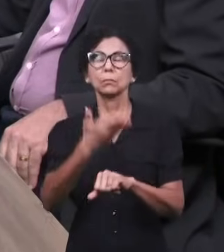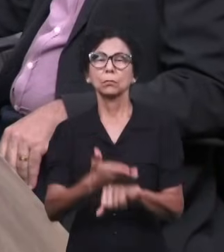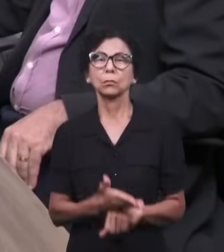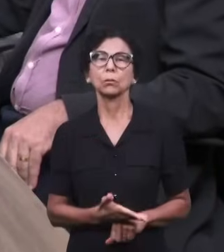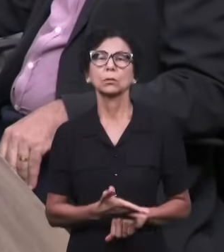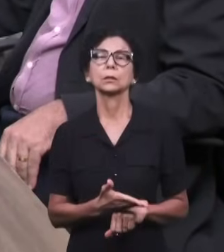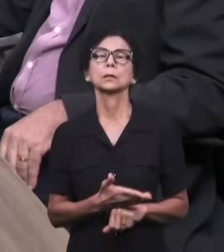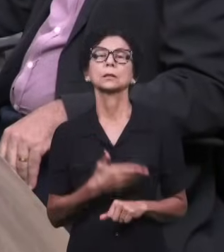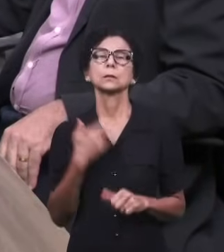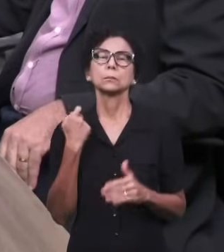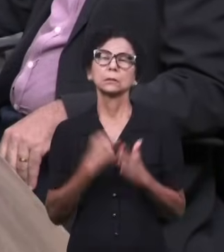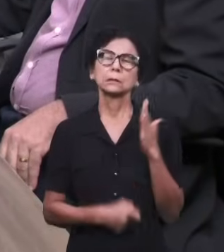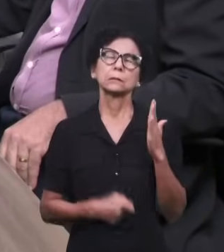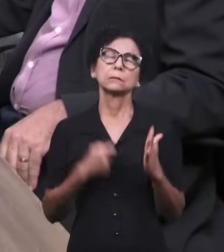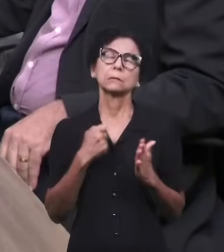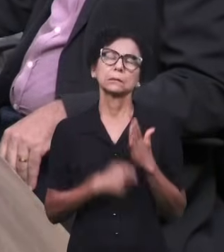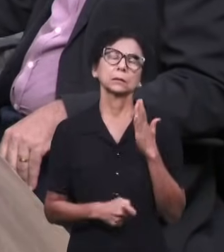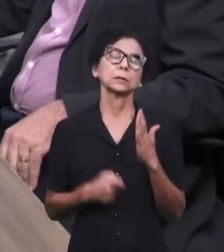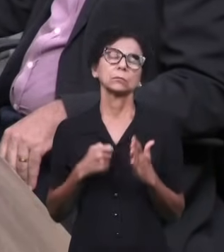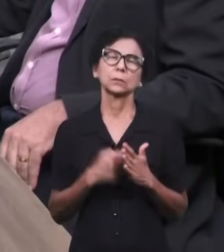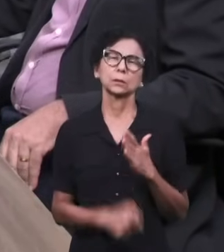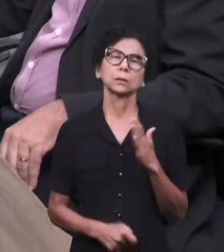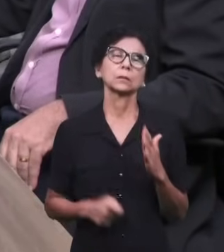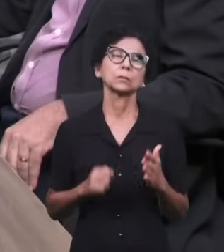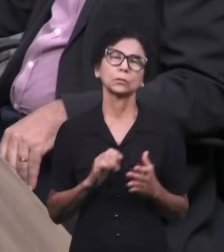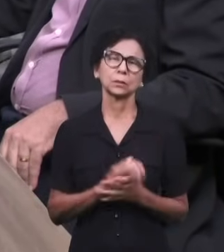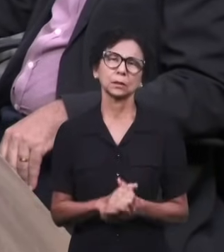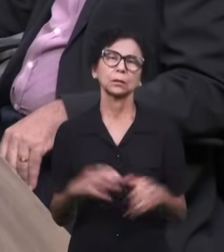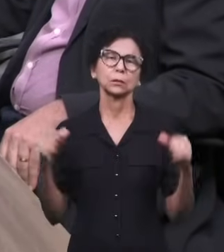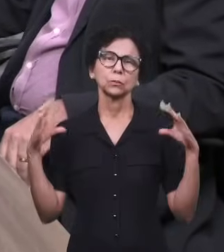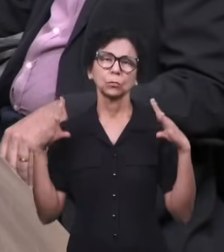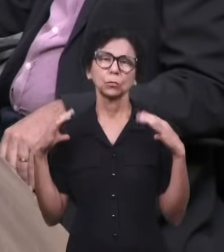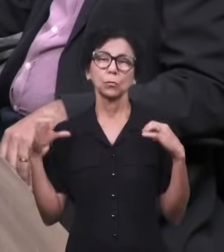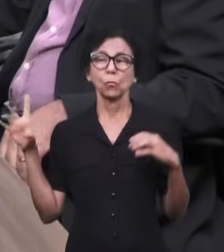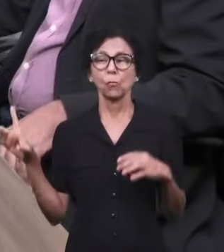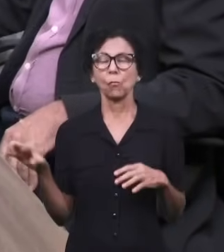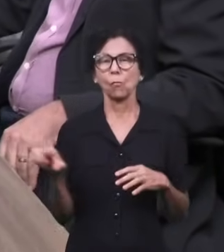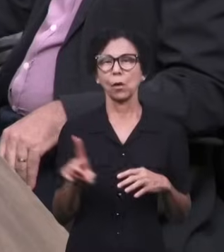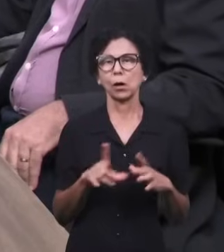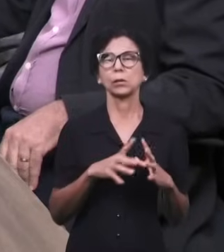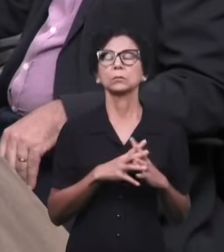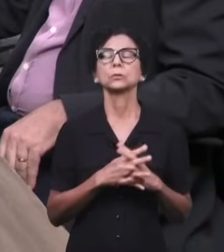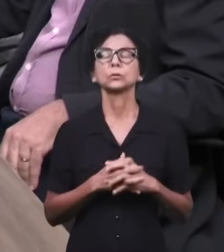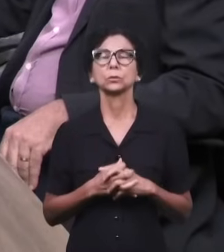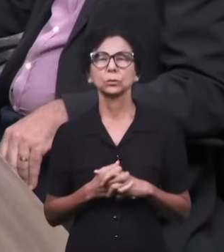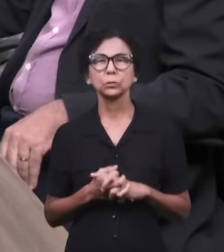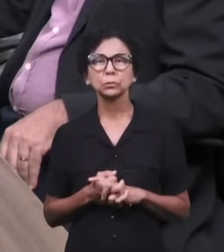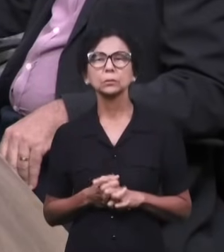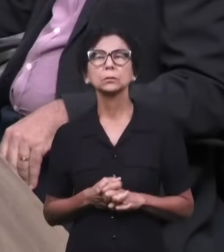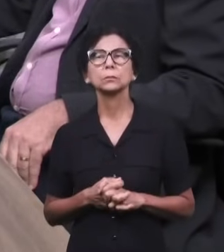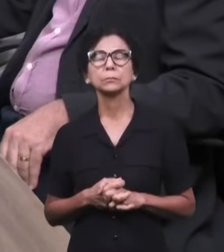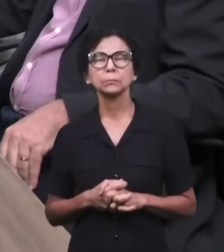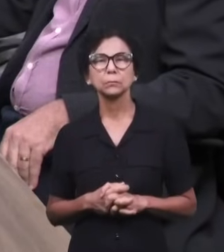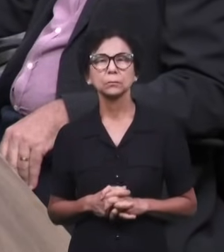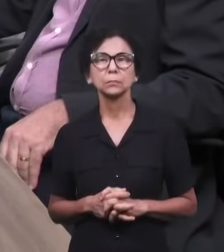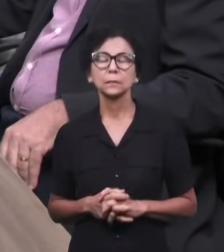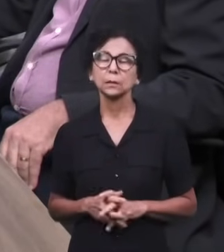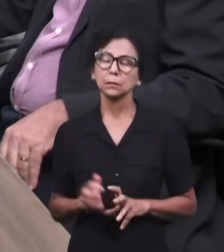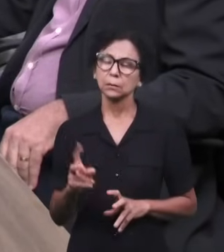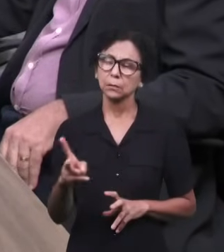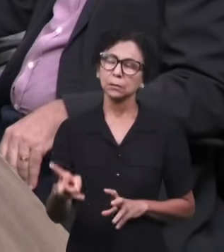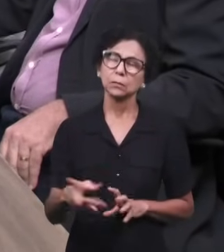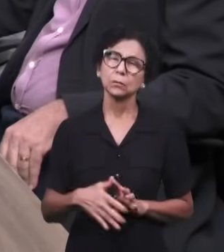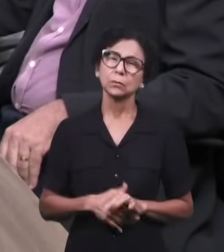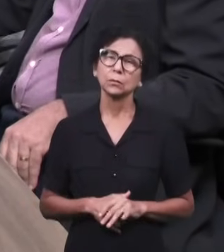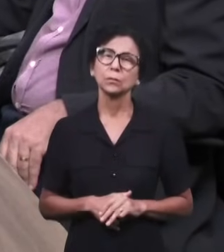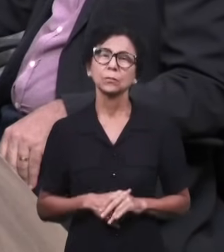foi uma situação familiar. É verdade. O encontro com Esaú estava na frente ali. Passe a noite. Exatamente. Entendeu? Continue. Orou,